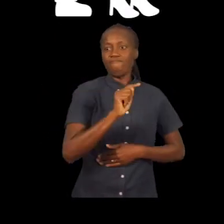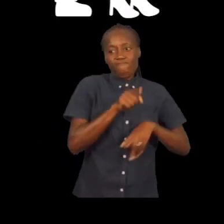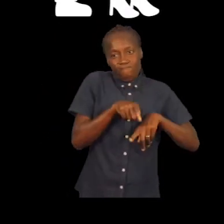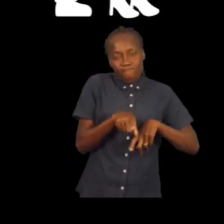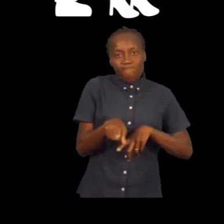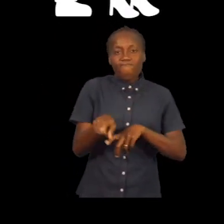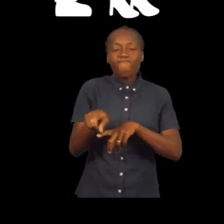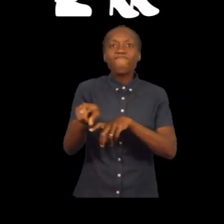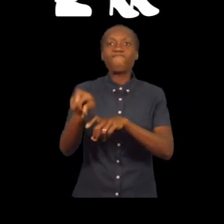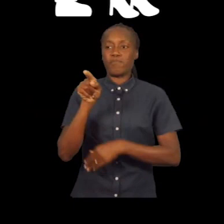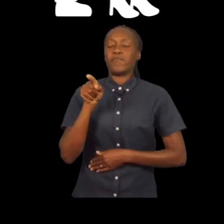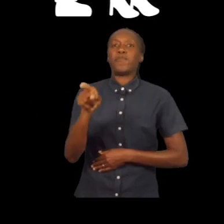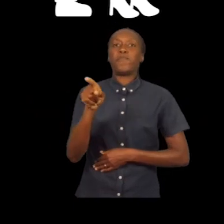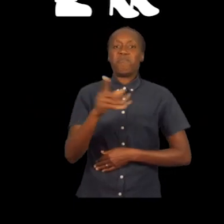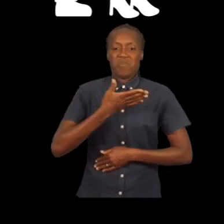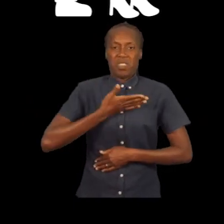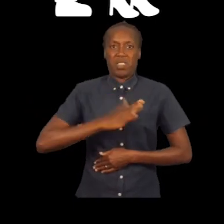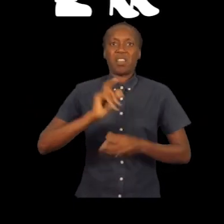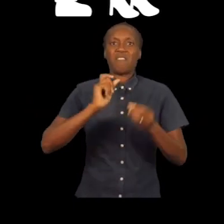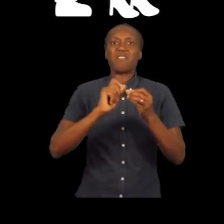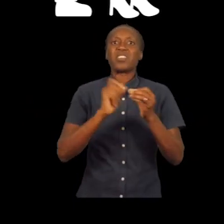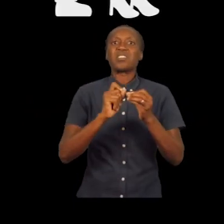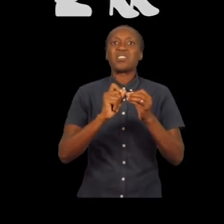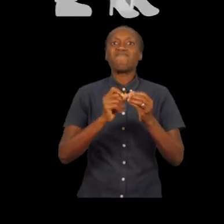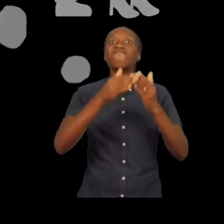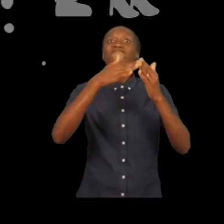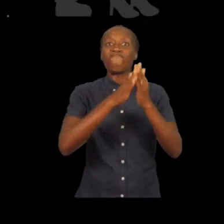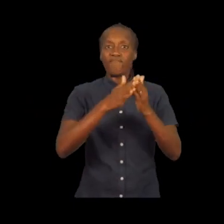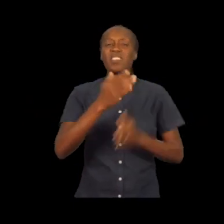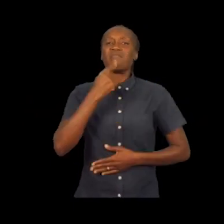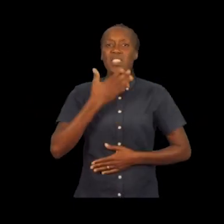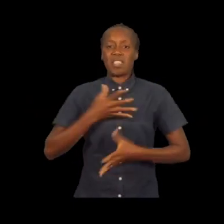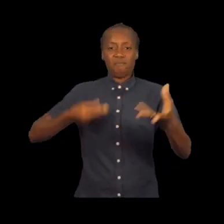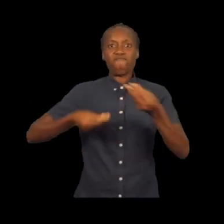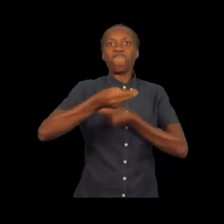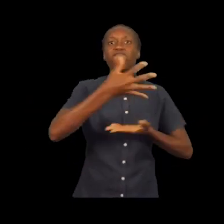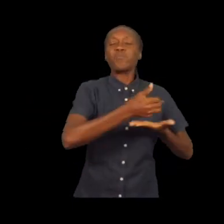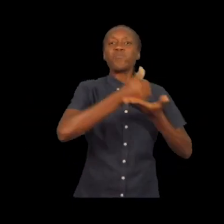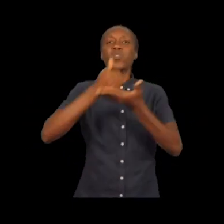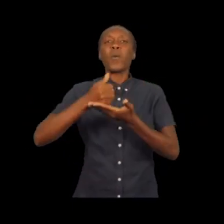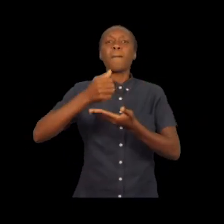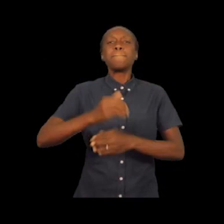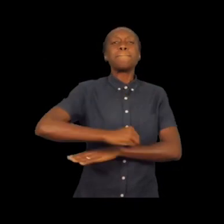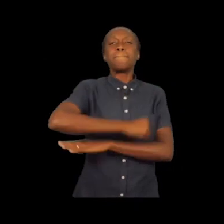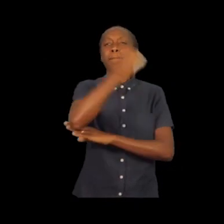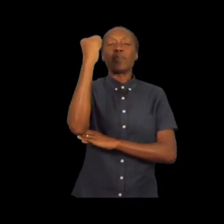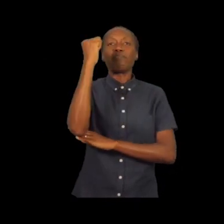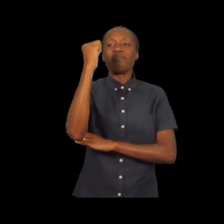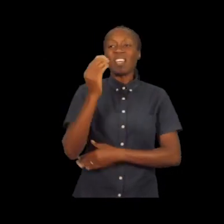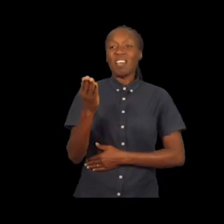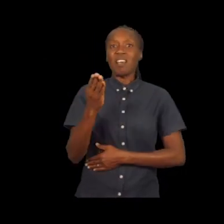com a promessa de algum benefício então eles decidiram denunciar Aqui começa a nossa